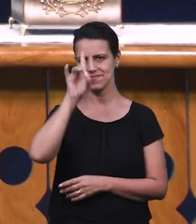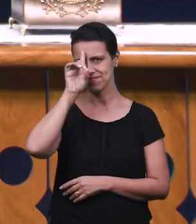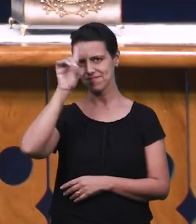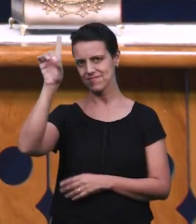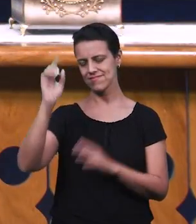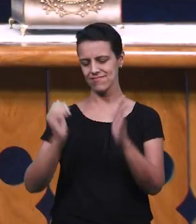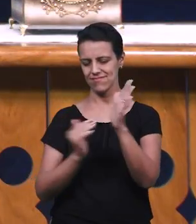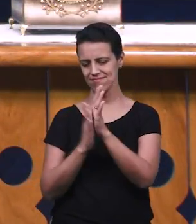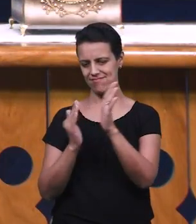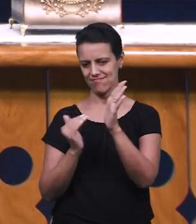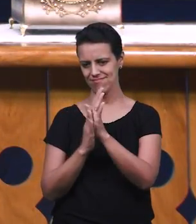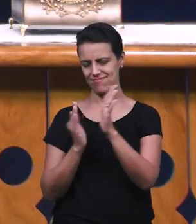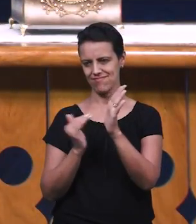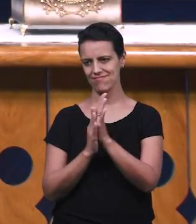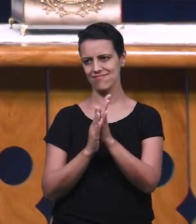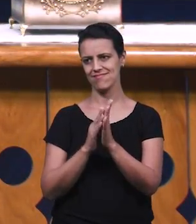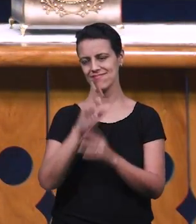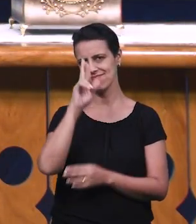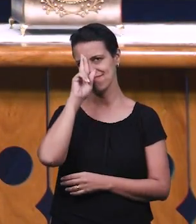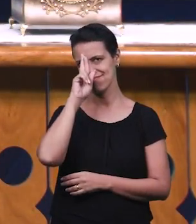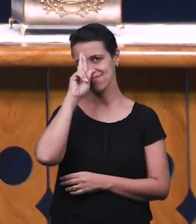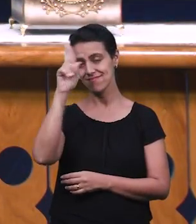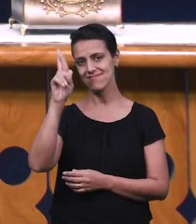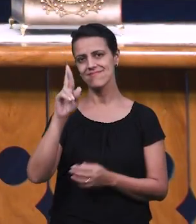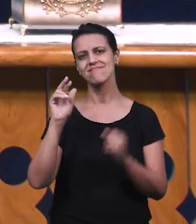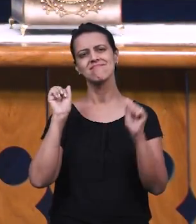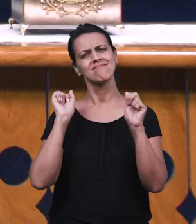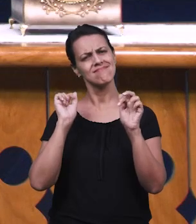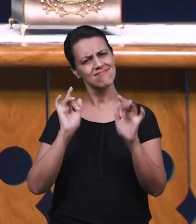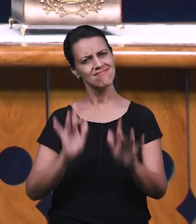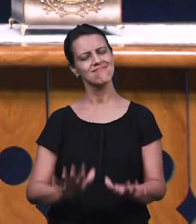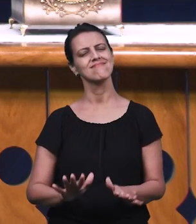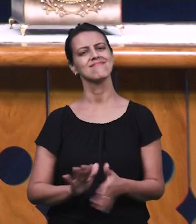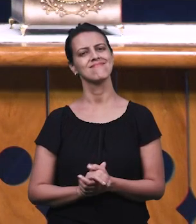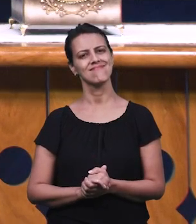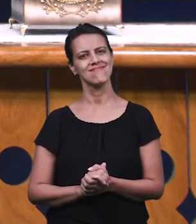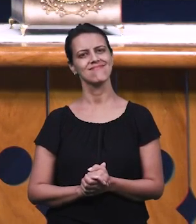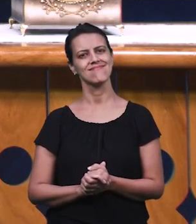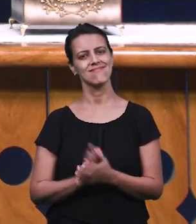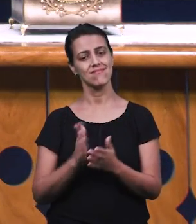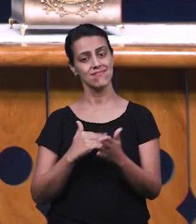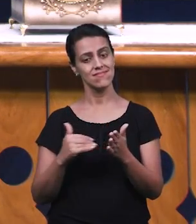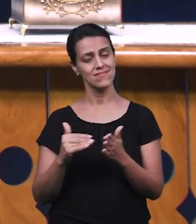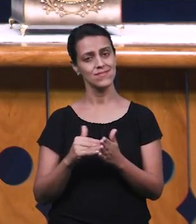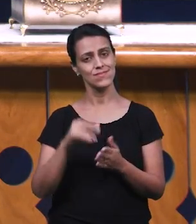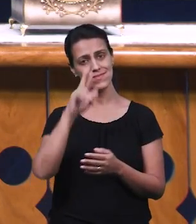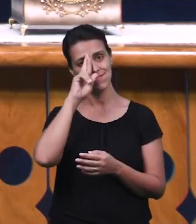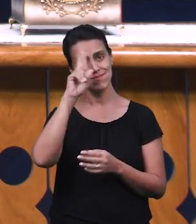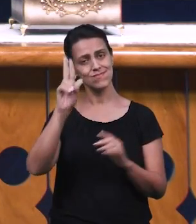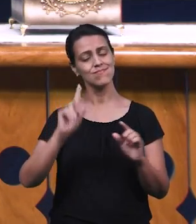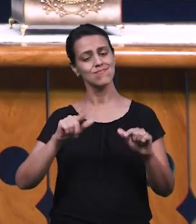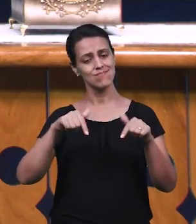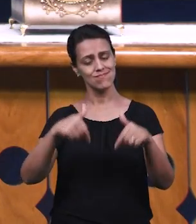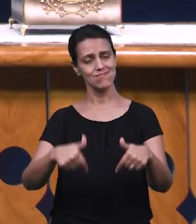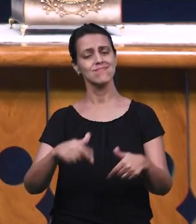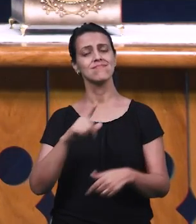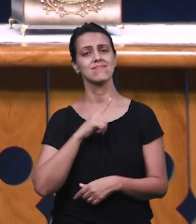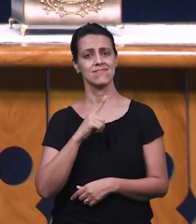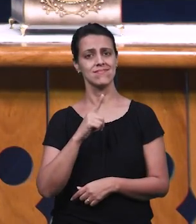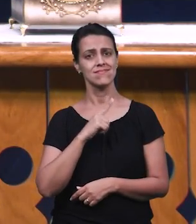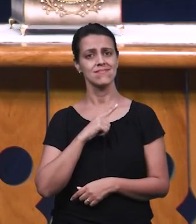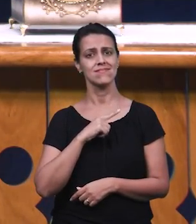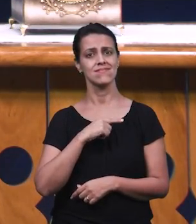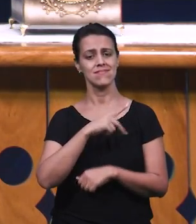Glória a Deus, louvado é o Senhor. Que bênção, né? Tudo que o Senhor tem